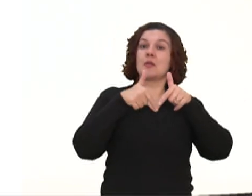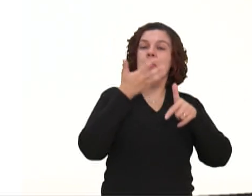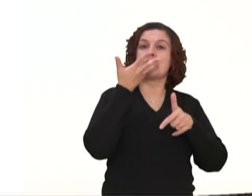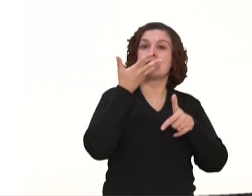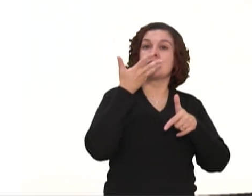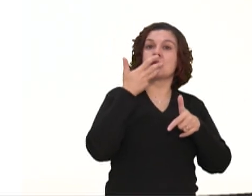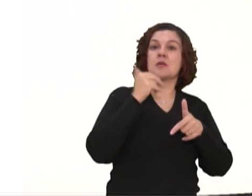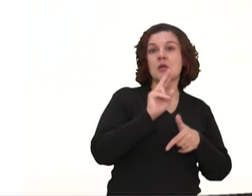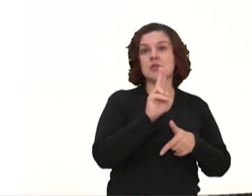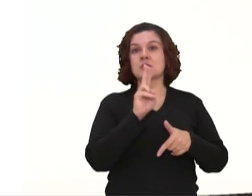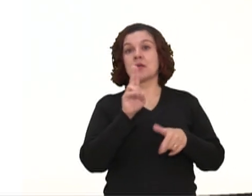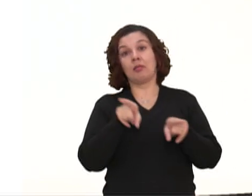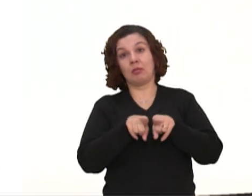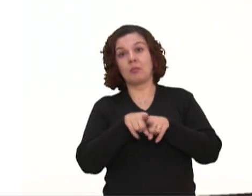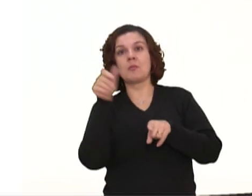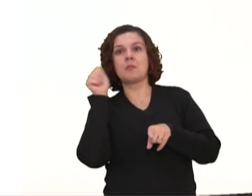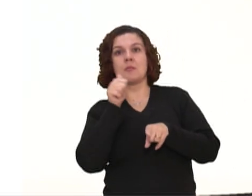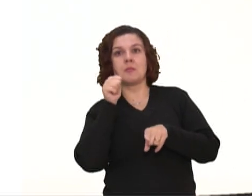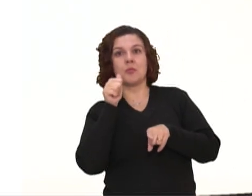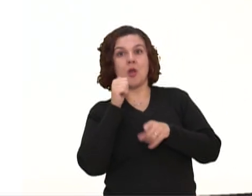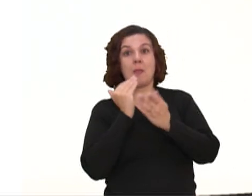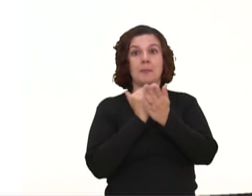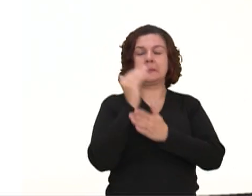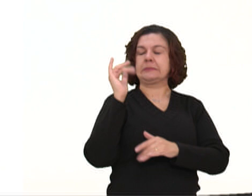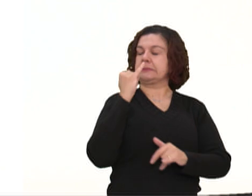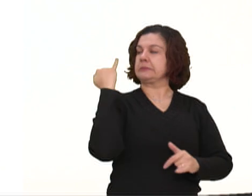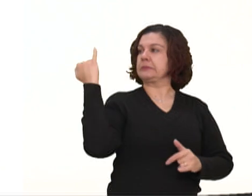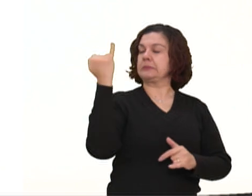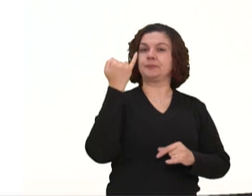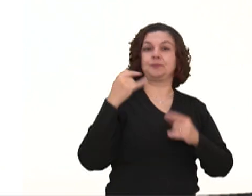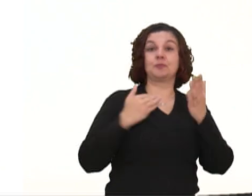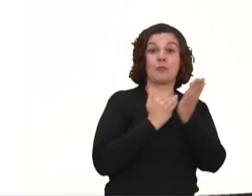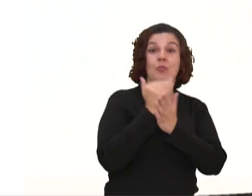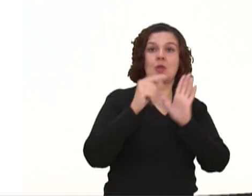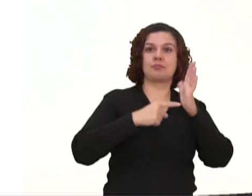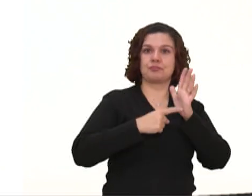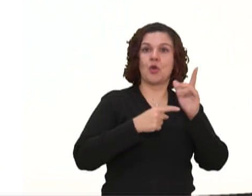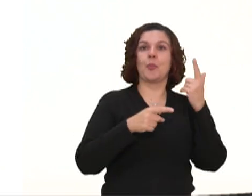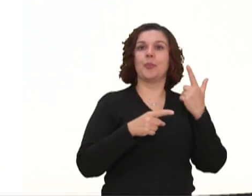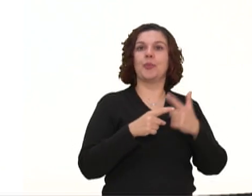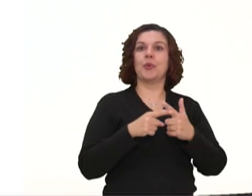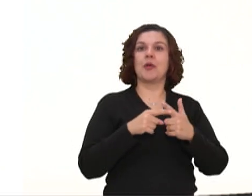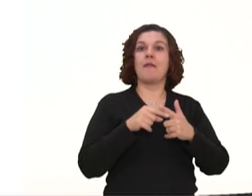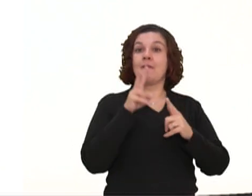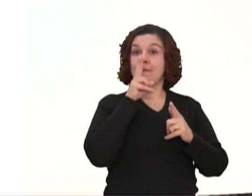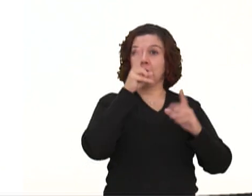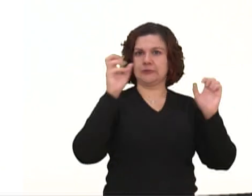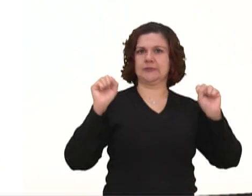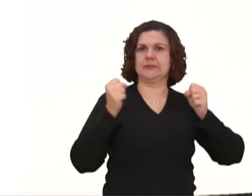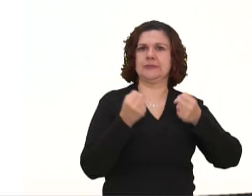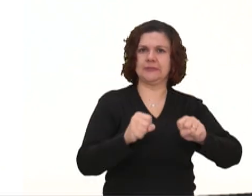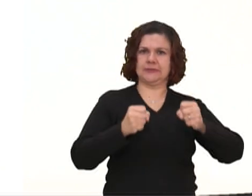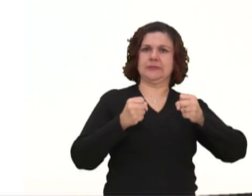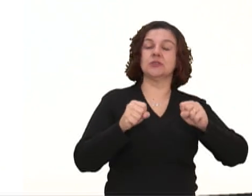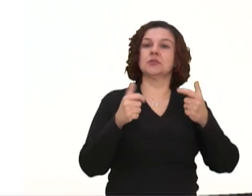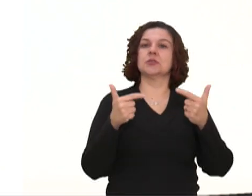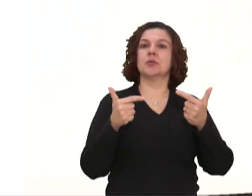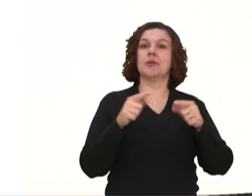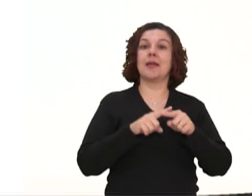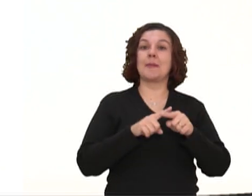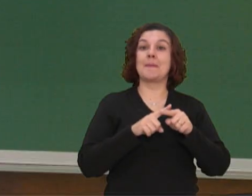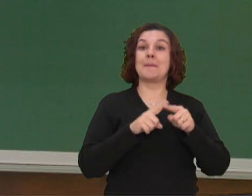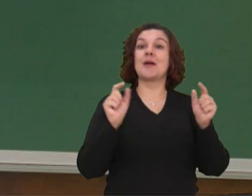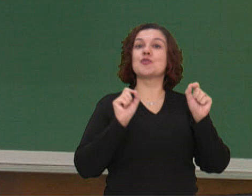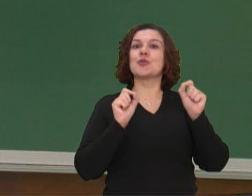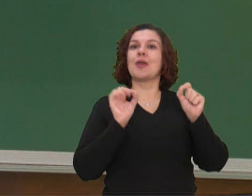passou a ser de grande importância com a introdução das máquinas, pois se diminui o esforço para executar as tarefas e, obviamente,